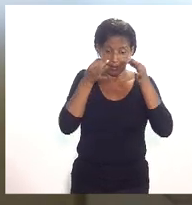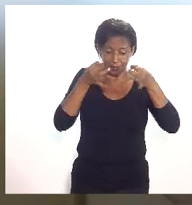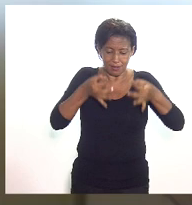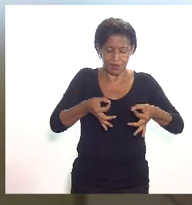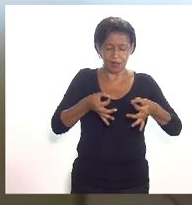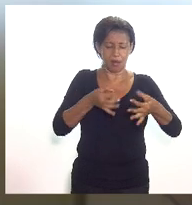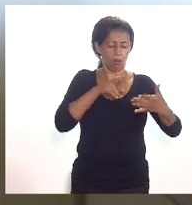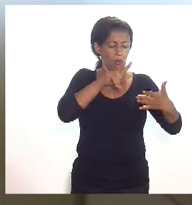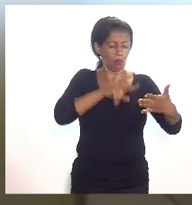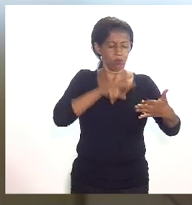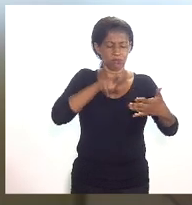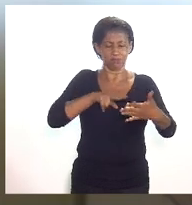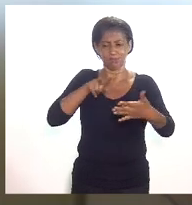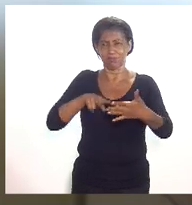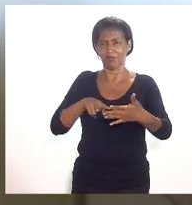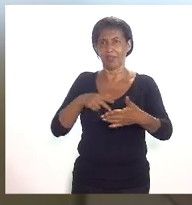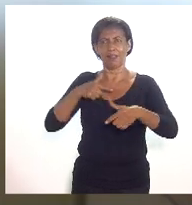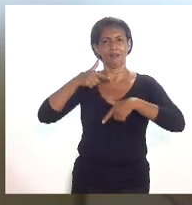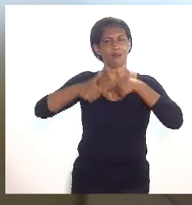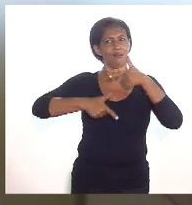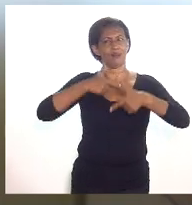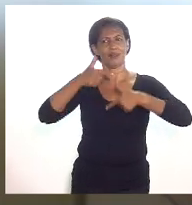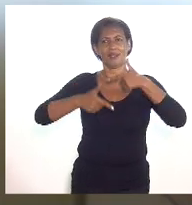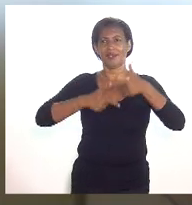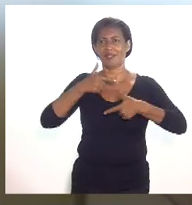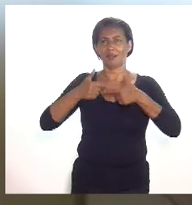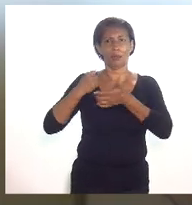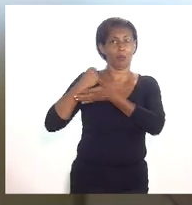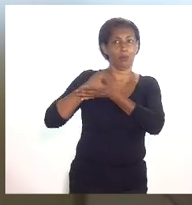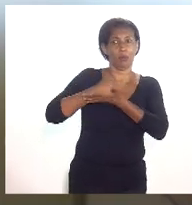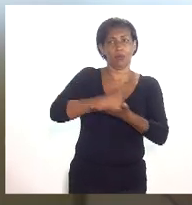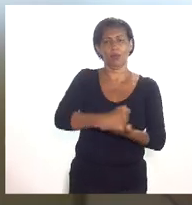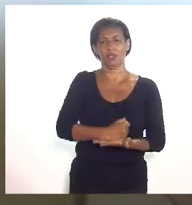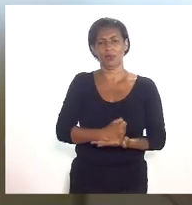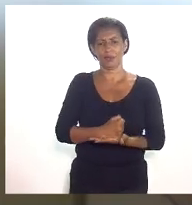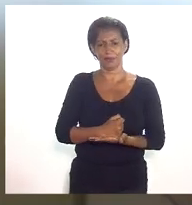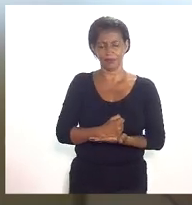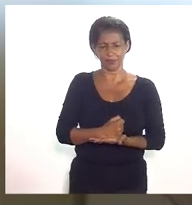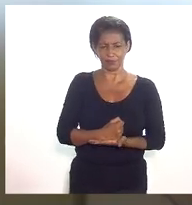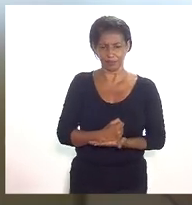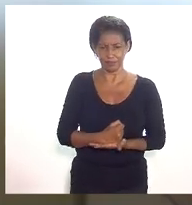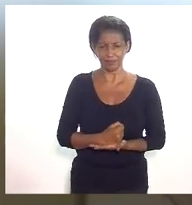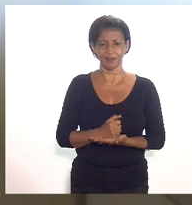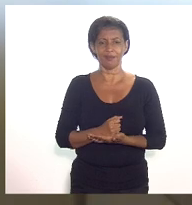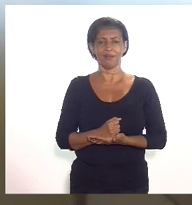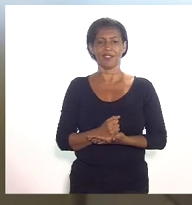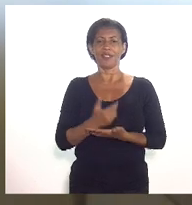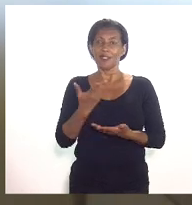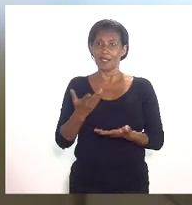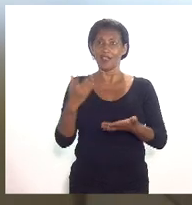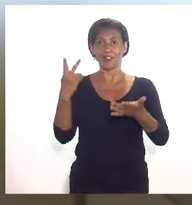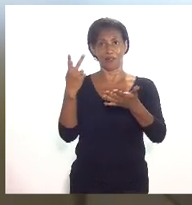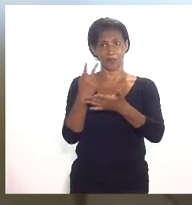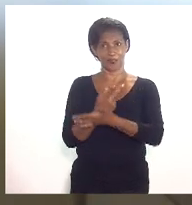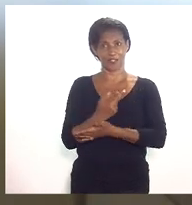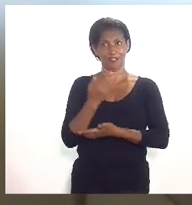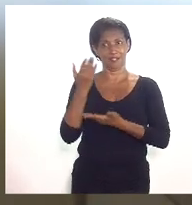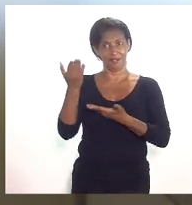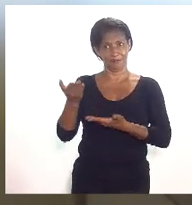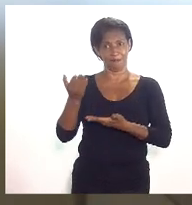uma sobrecarga muito grande, que deve incidir, inclusive, sobre o senhor, né,